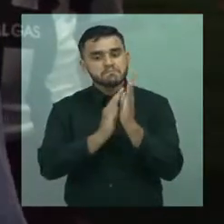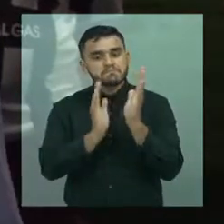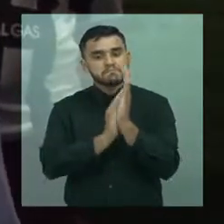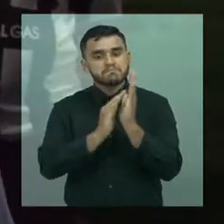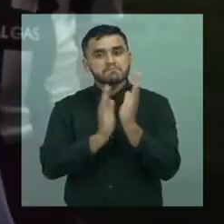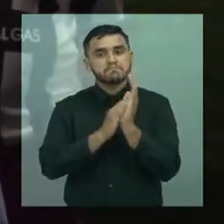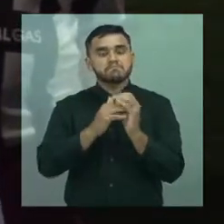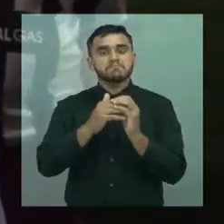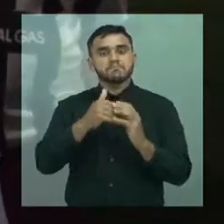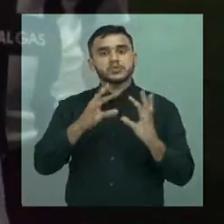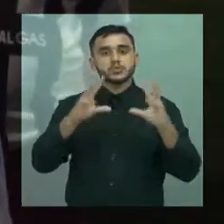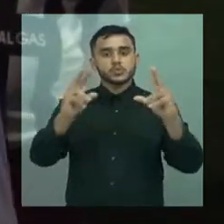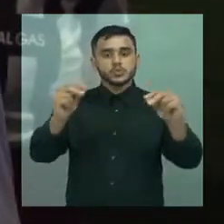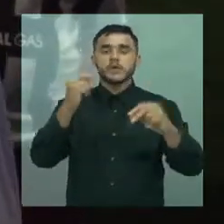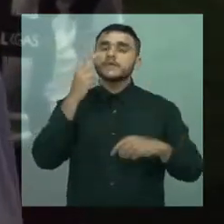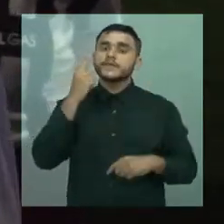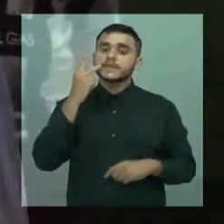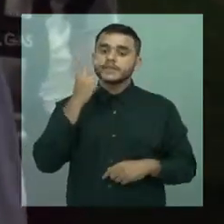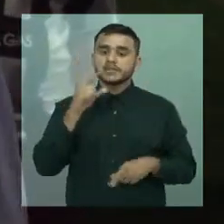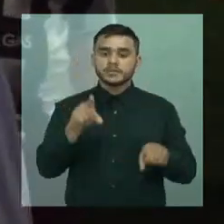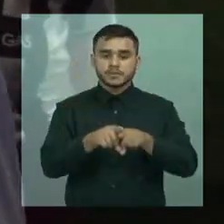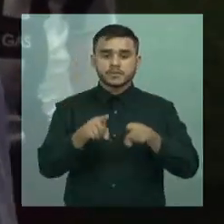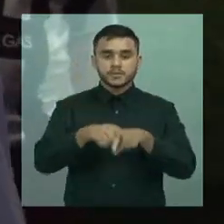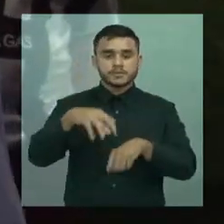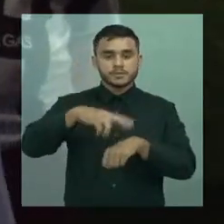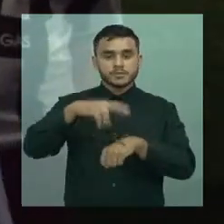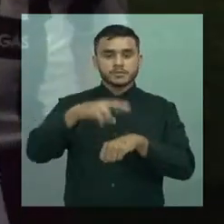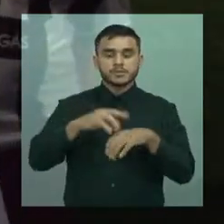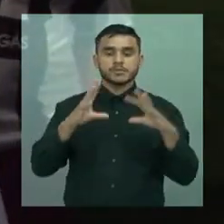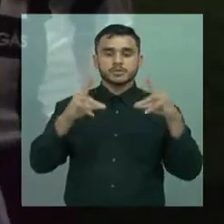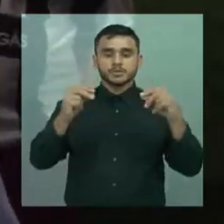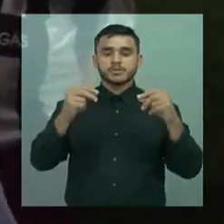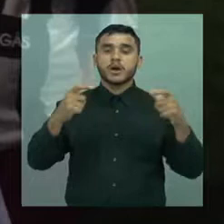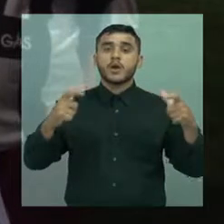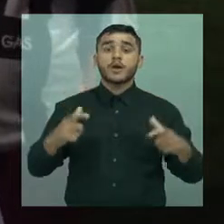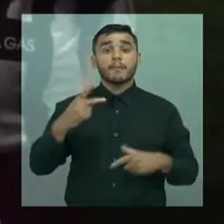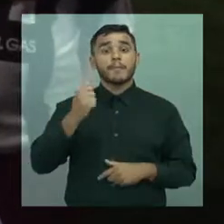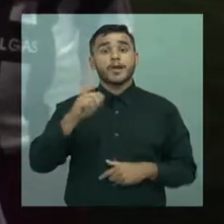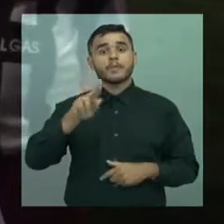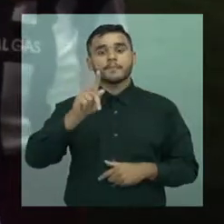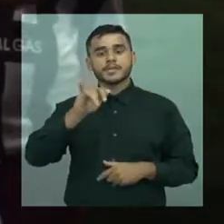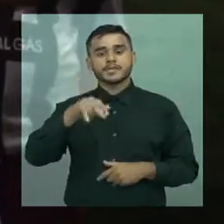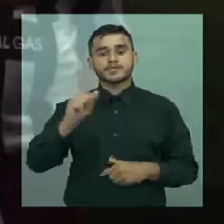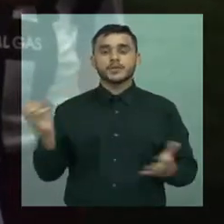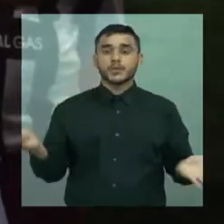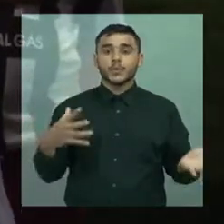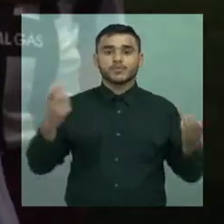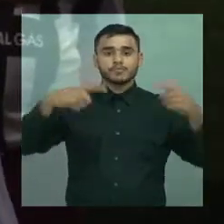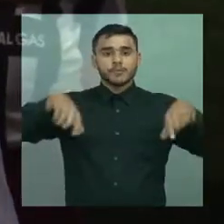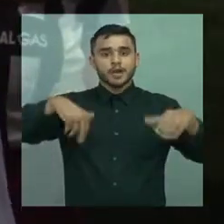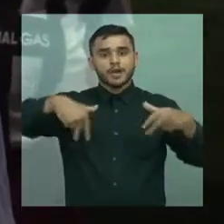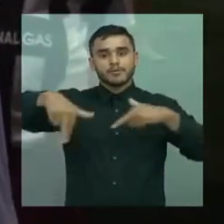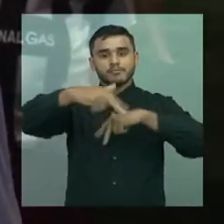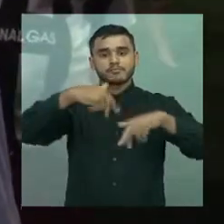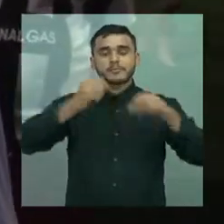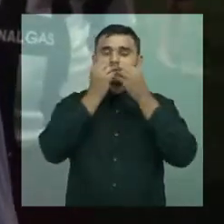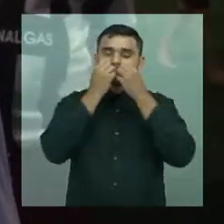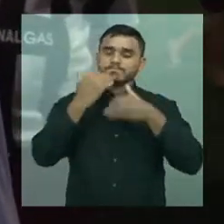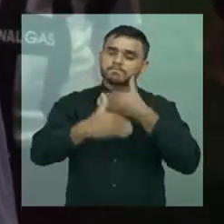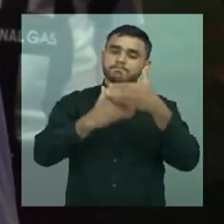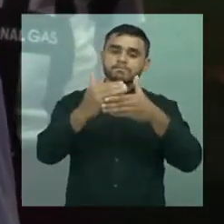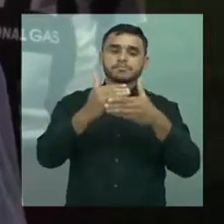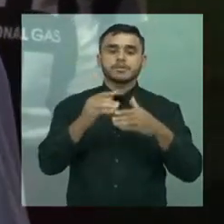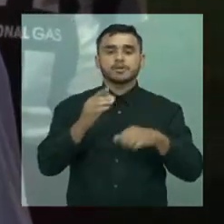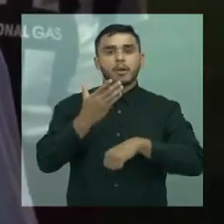Cláudio, parabéns a toda a população aqui da Palpina que recebe uma areninha para que as crianças possam desenvolver mais ainda